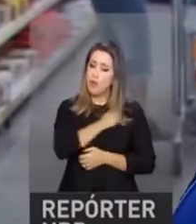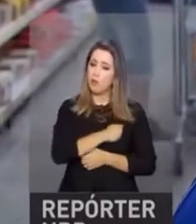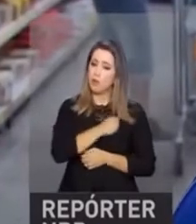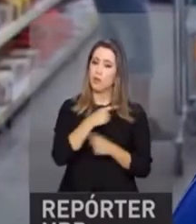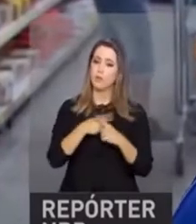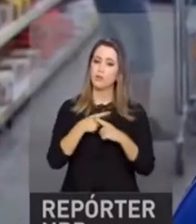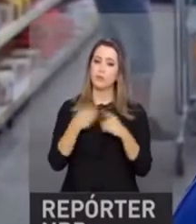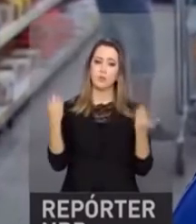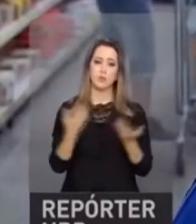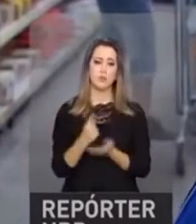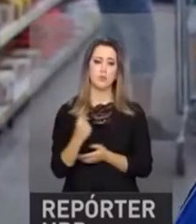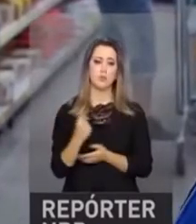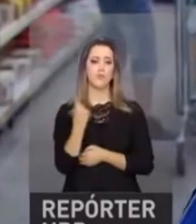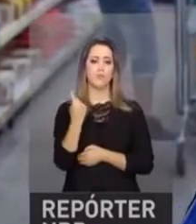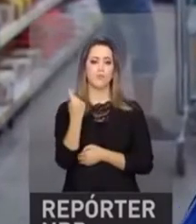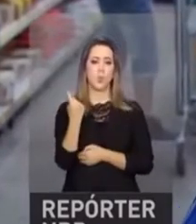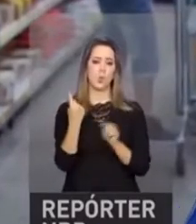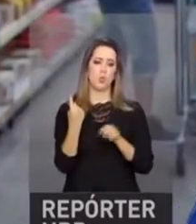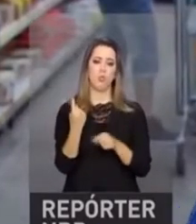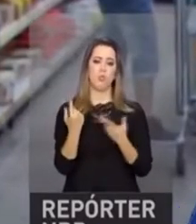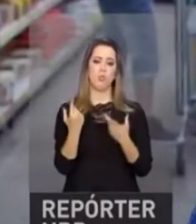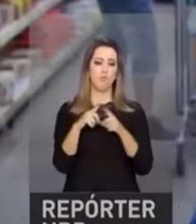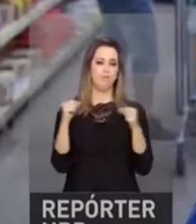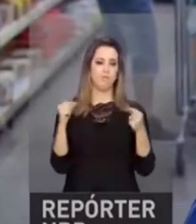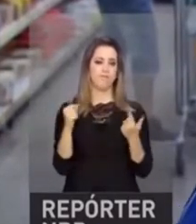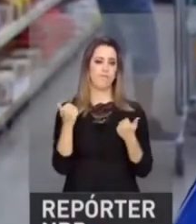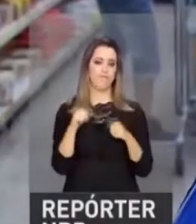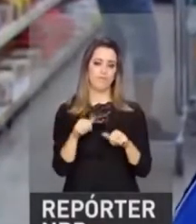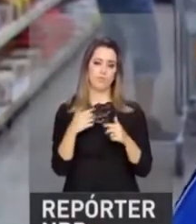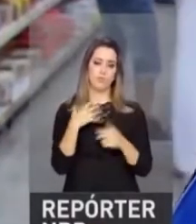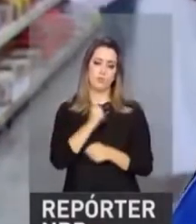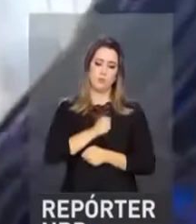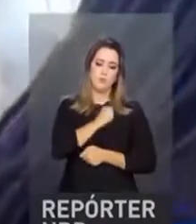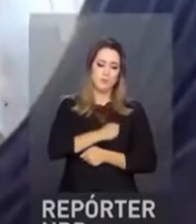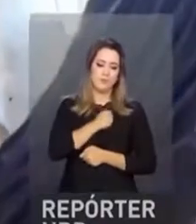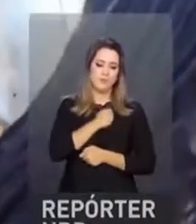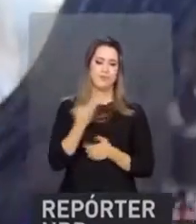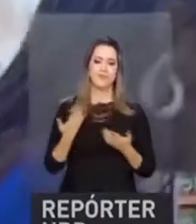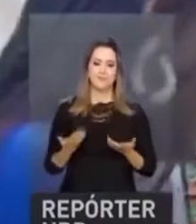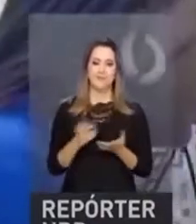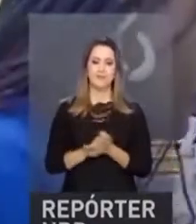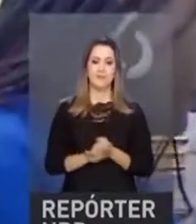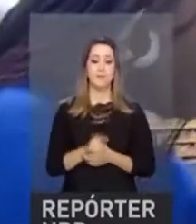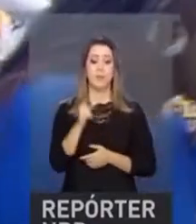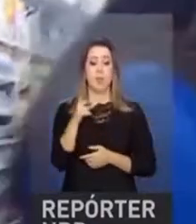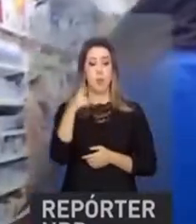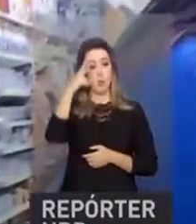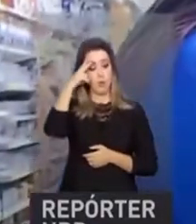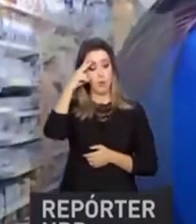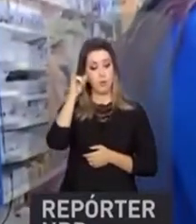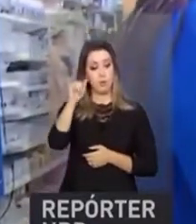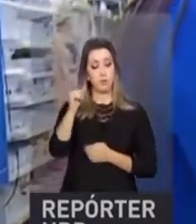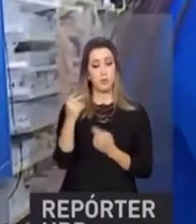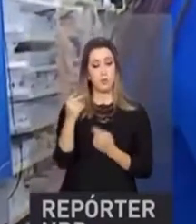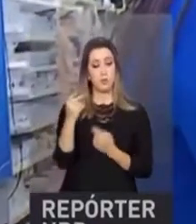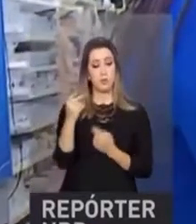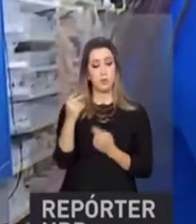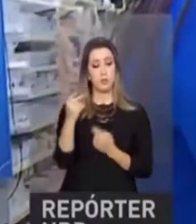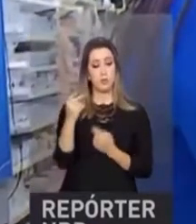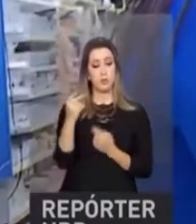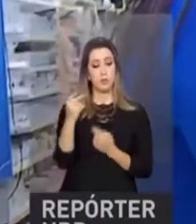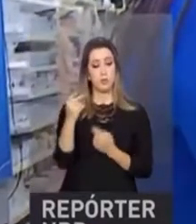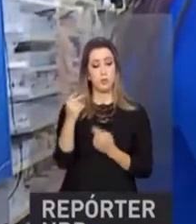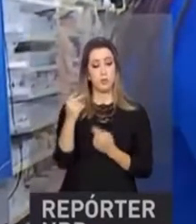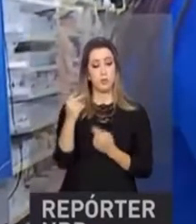porque agora só eu que ficar aqui sozinho muita saudade os noite anos como não me lideram a lista de